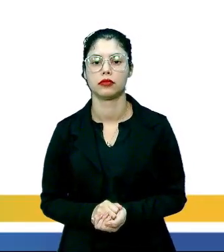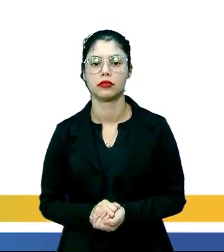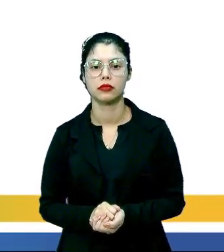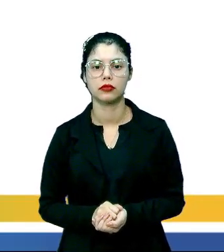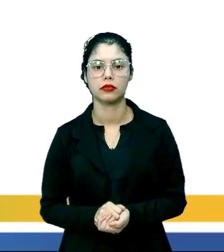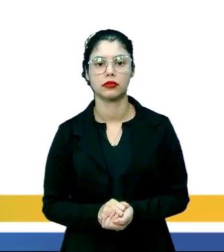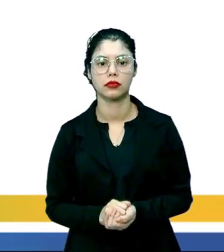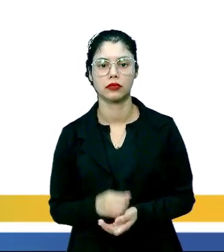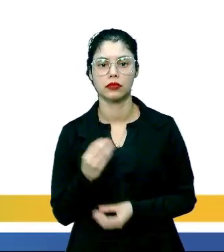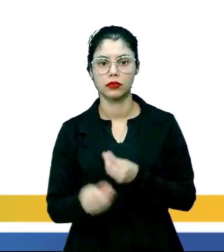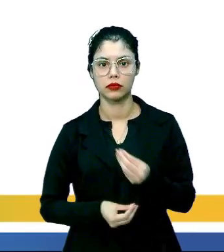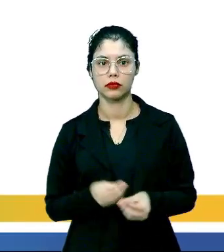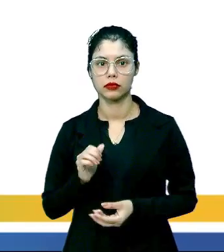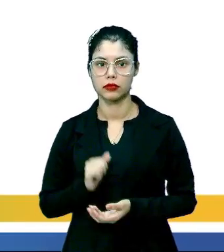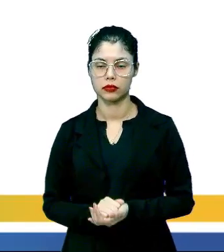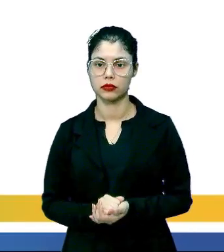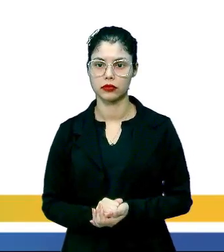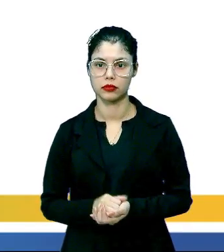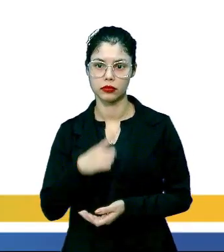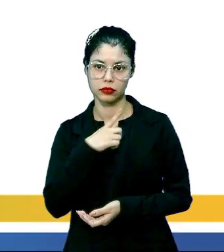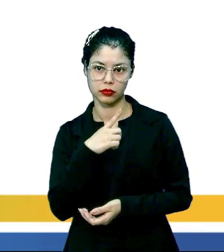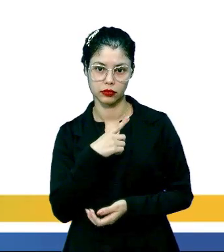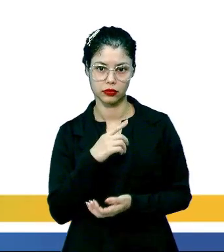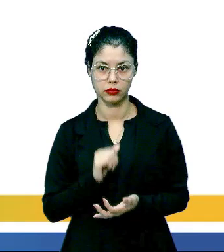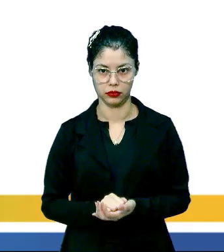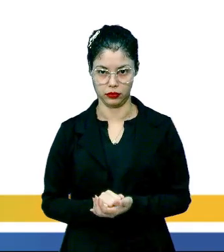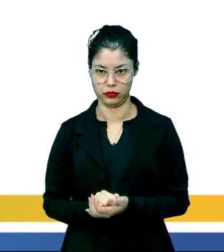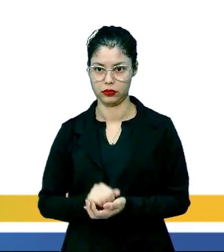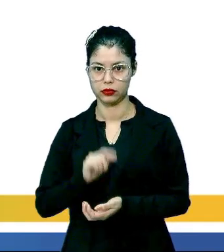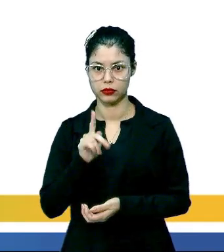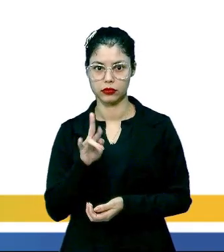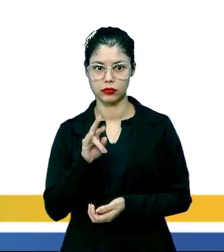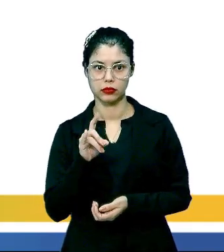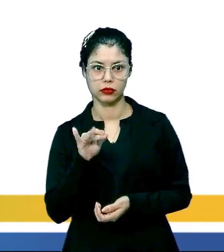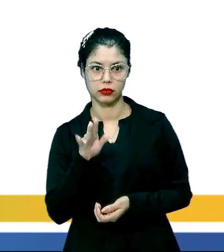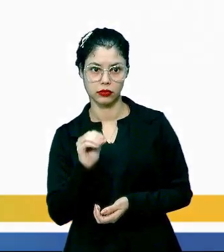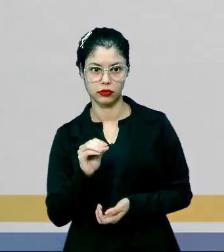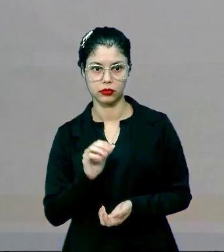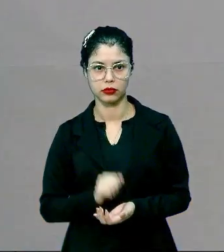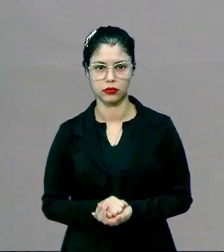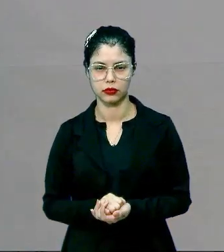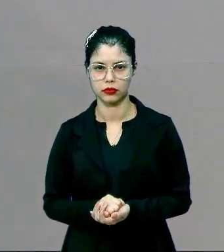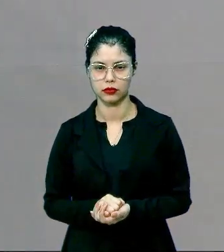ó, como é que funciona o néfron? A gente tem um glomérulo, tá?